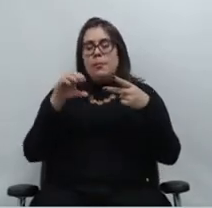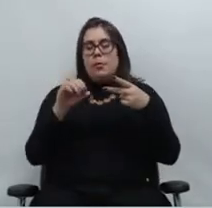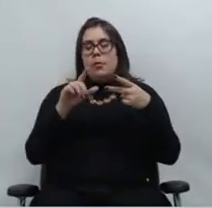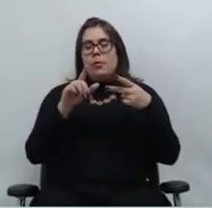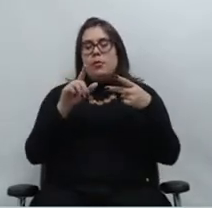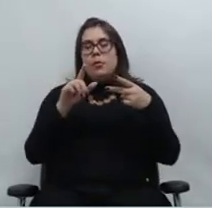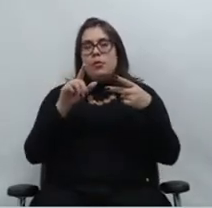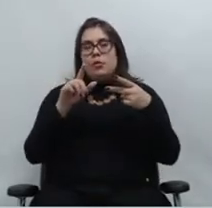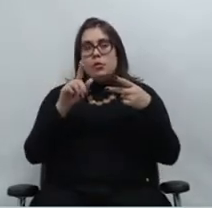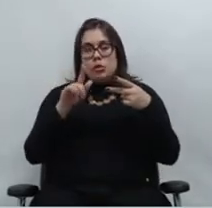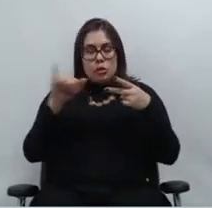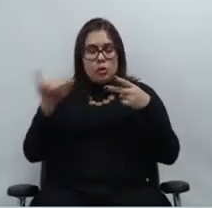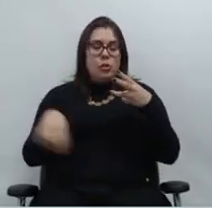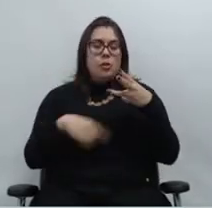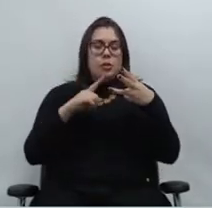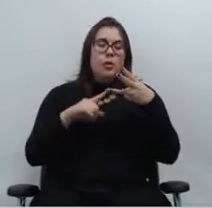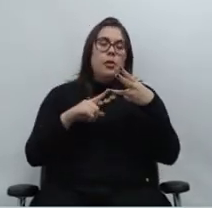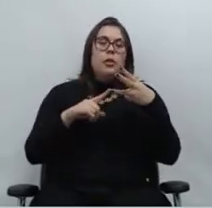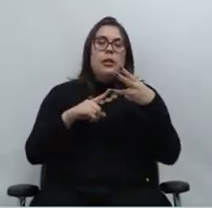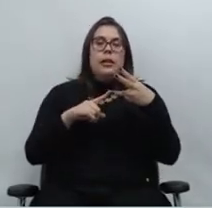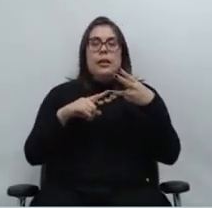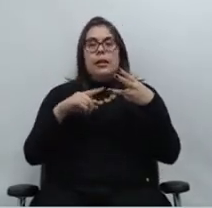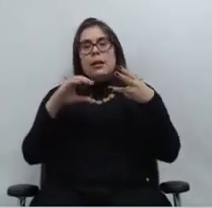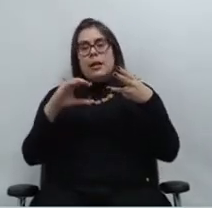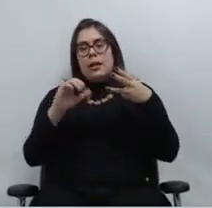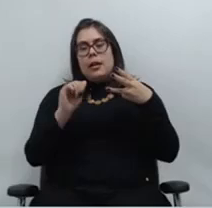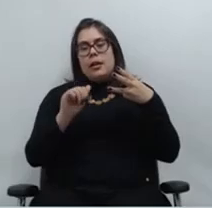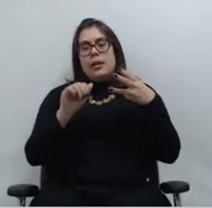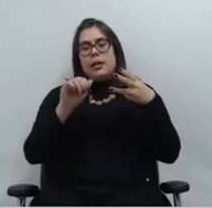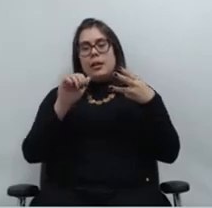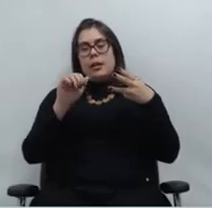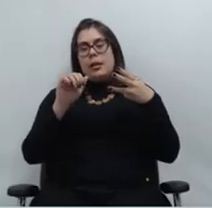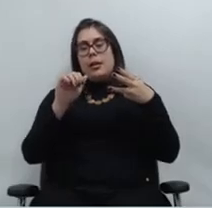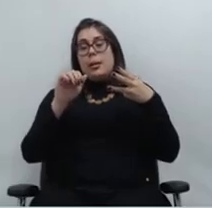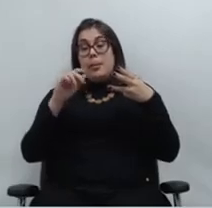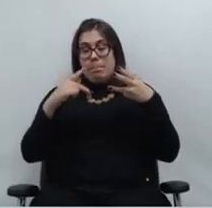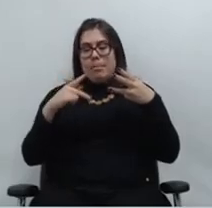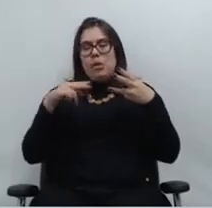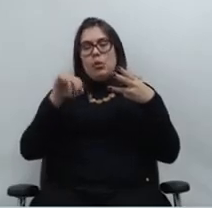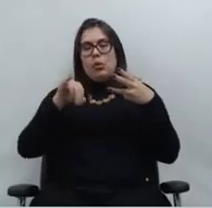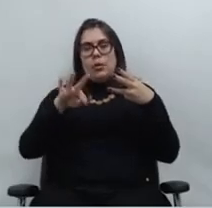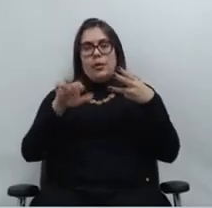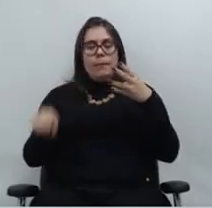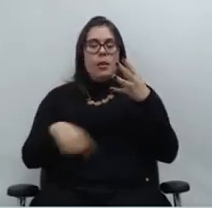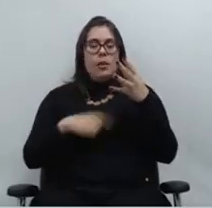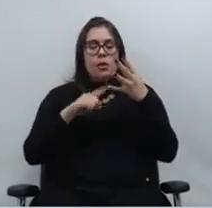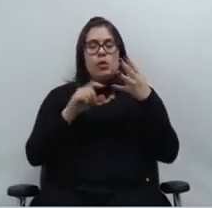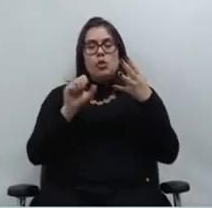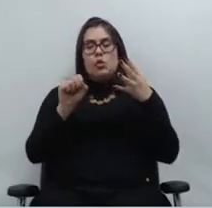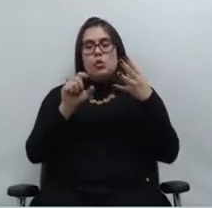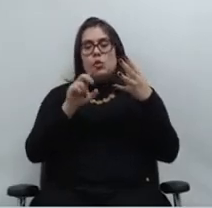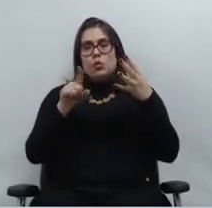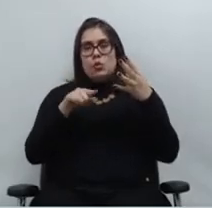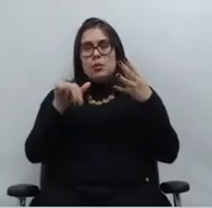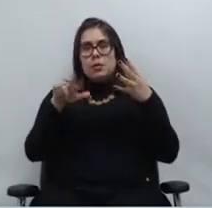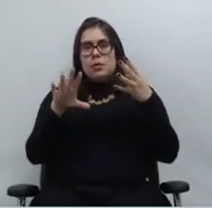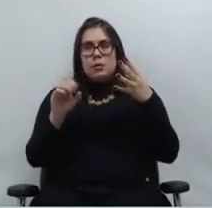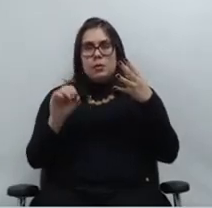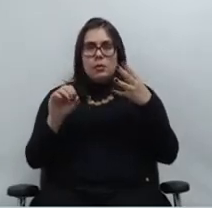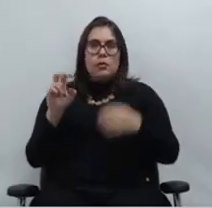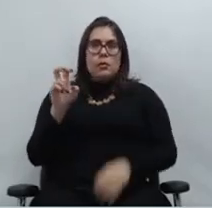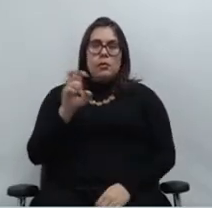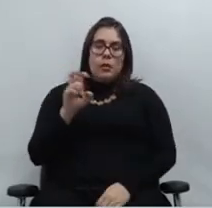VEC e Júri, e também com Carapicuíba. E tive ontem, na unidade de Suzano, fazendo também a inauguração da